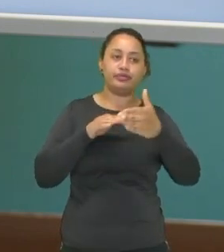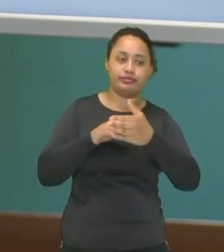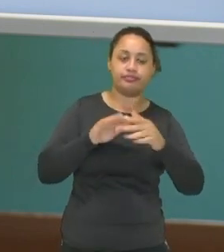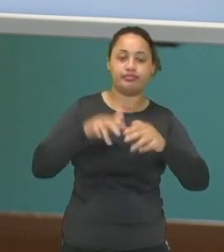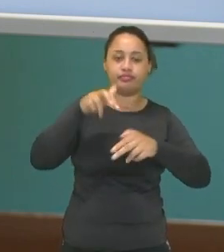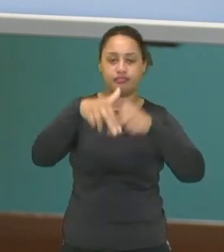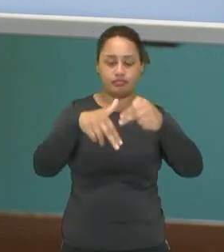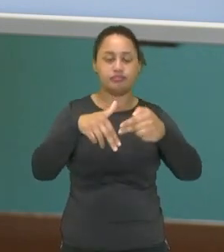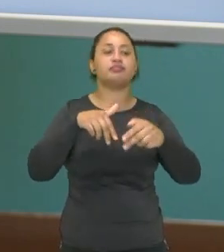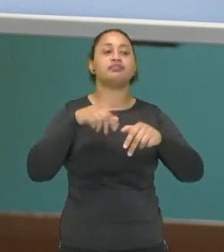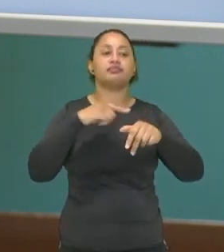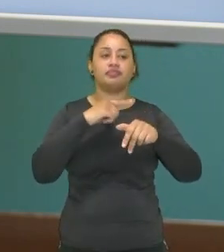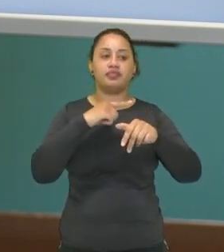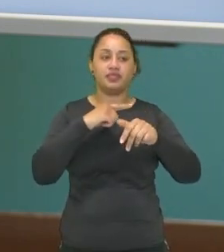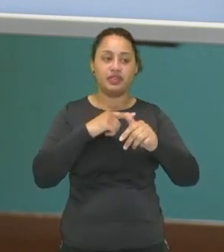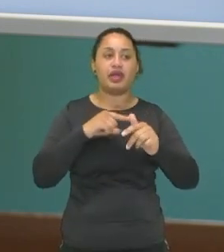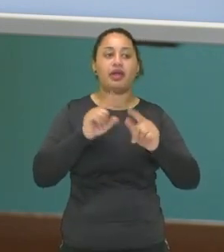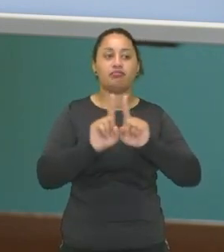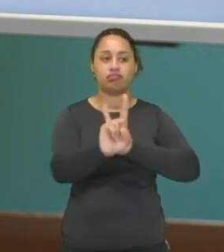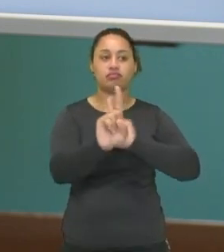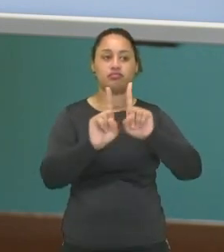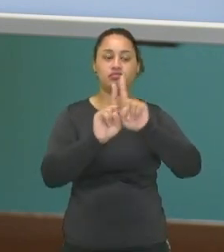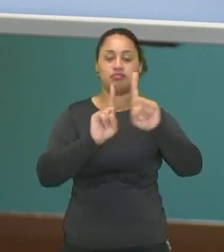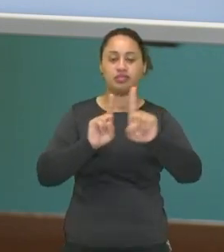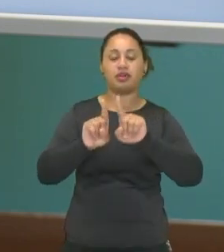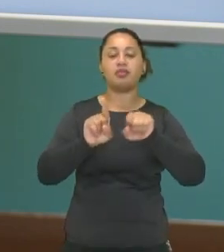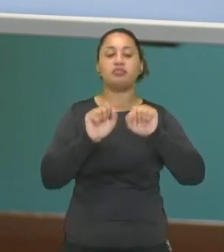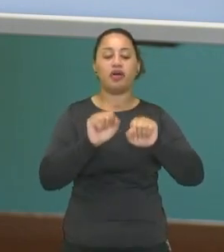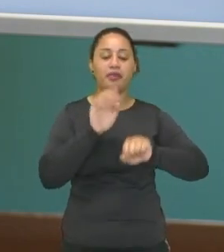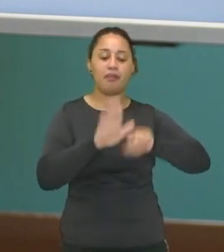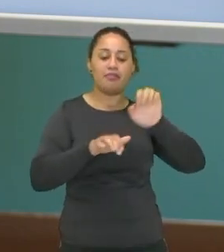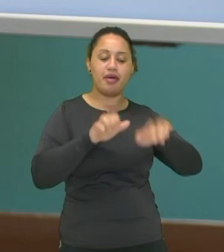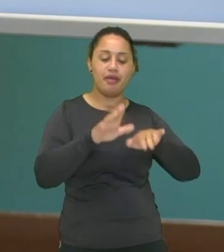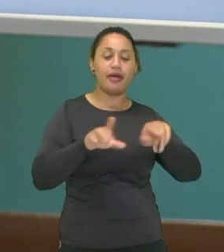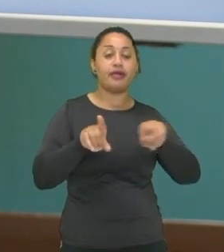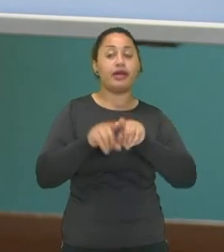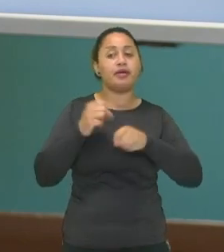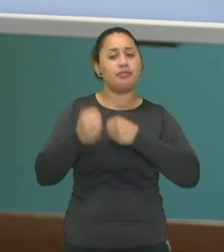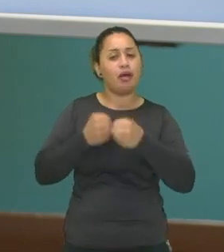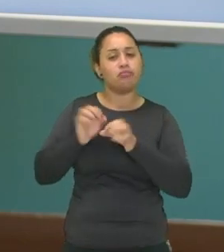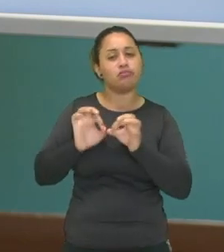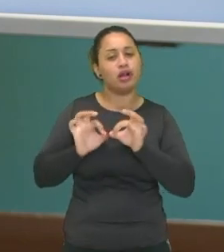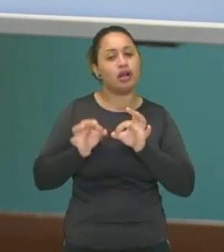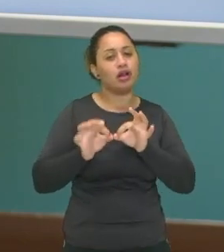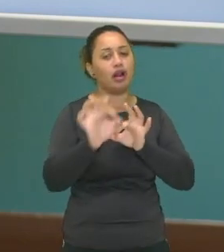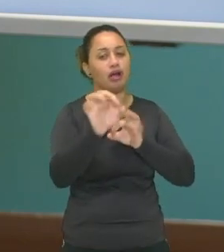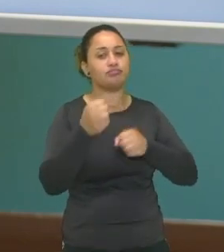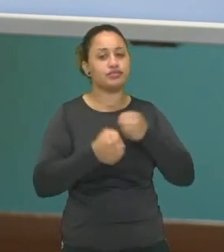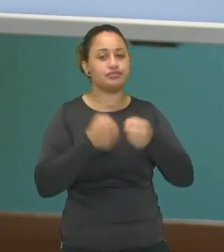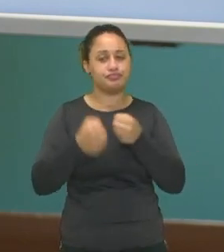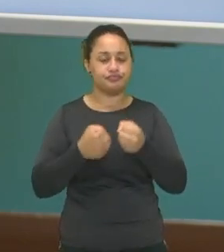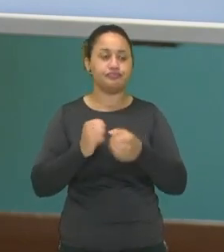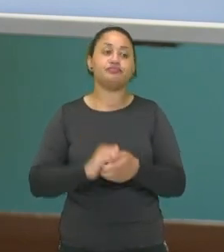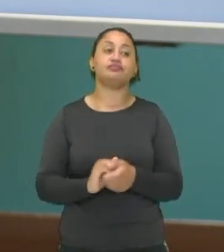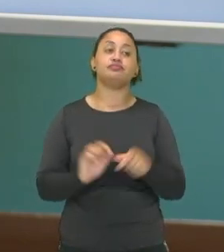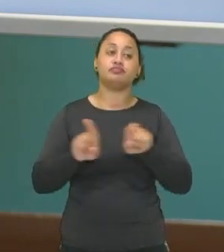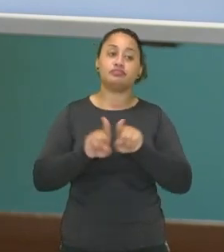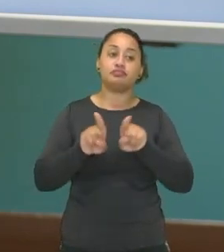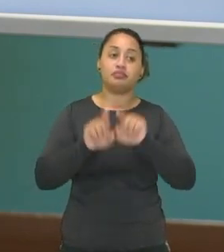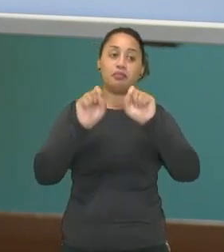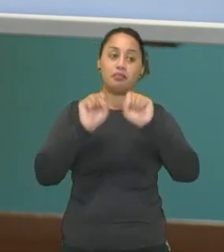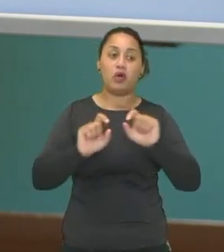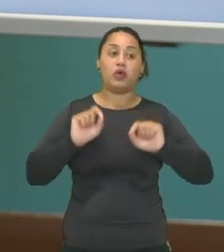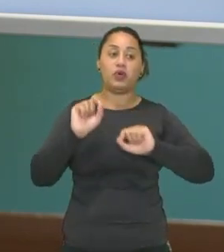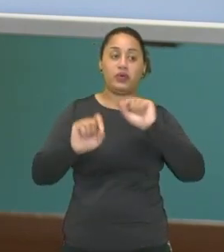com obstáculos, de revezamento, marcha atlética e a maratona. Também podemos classificá-las